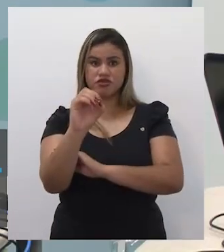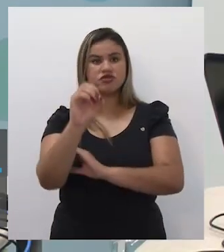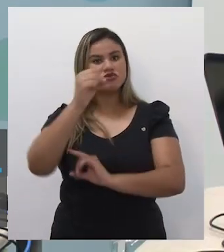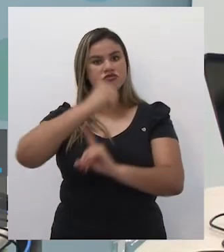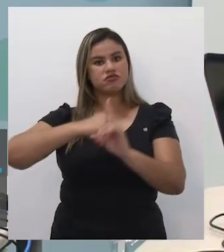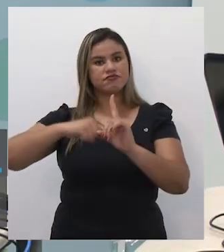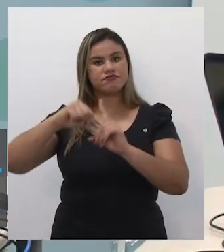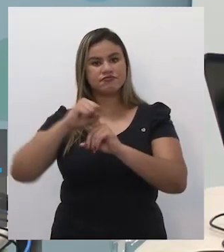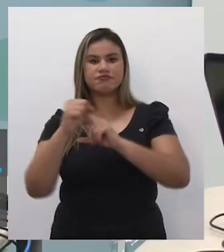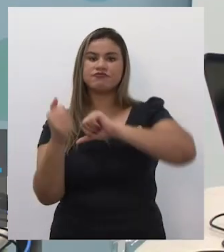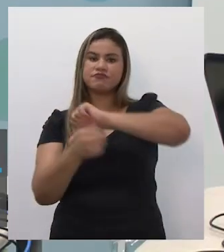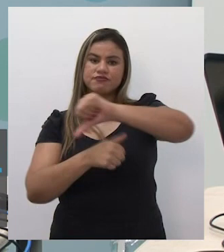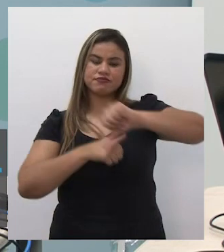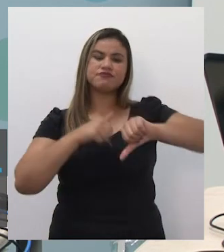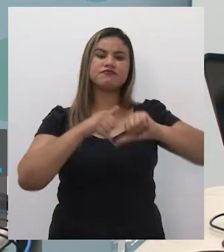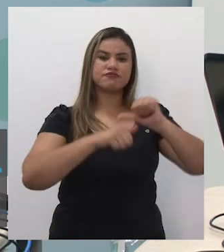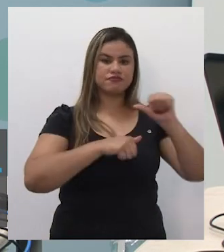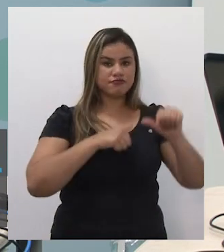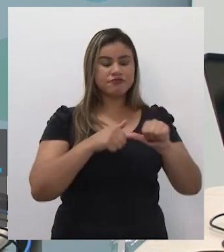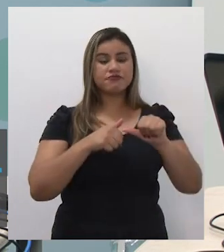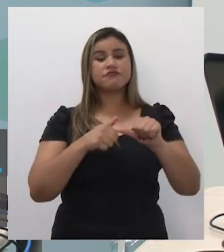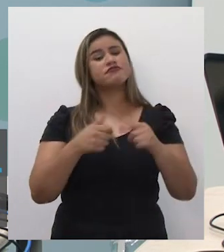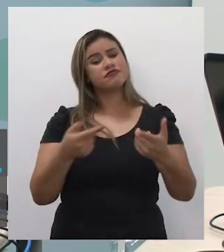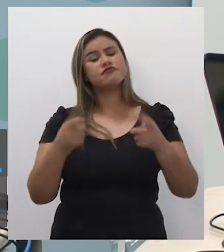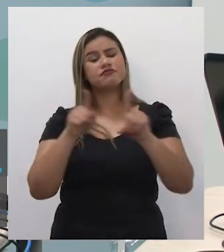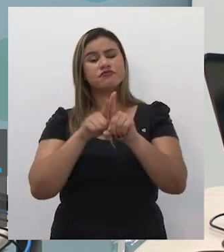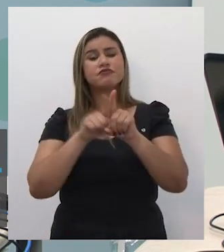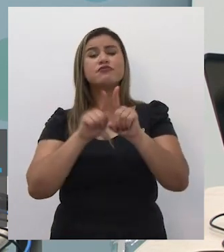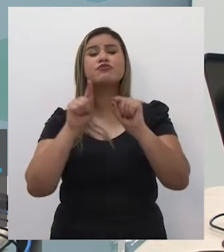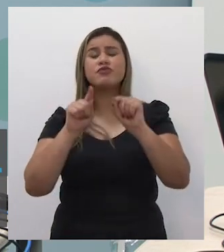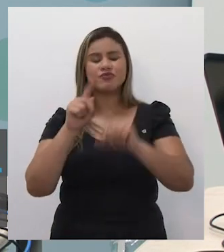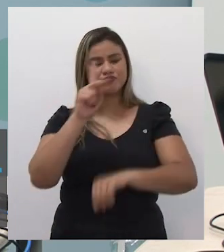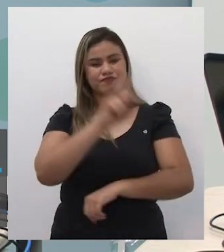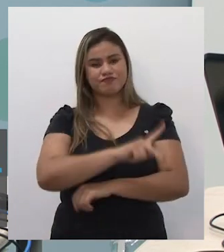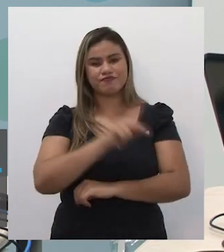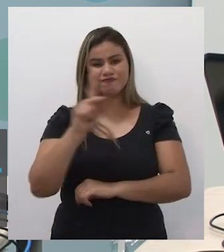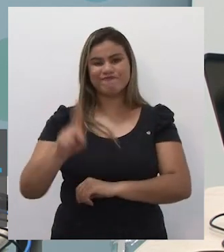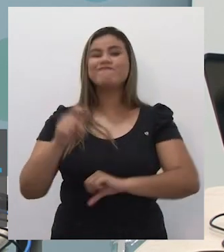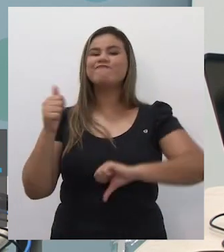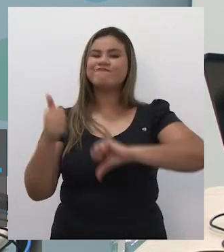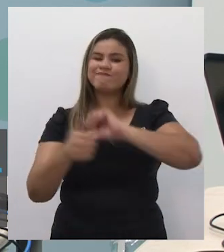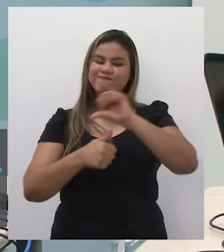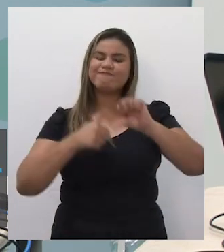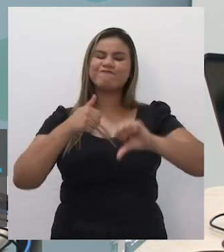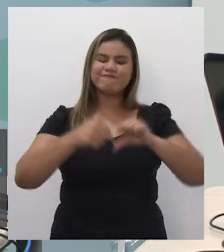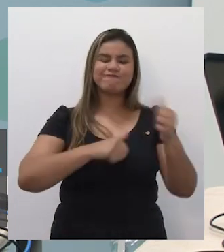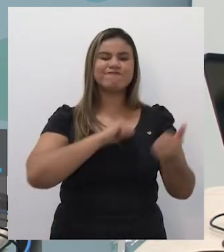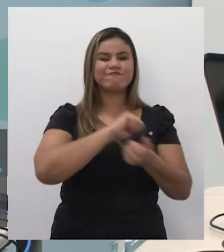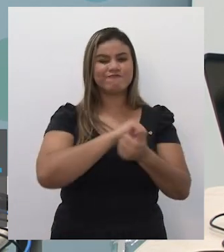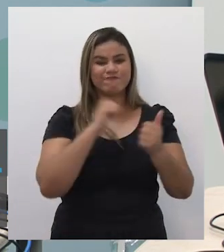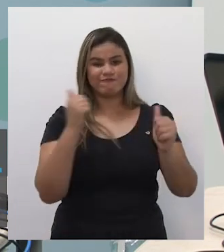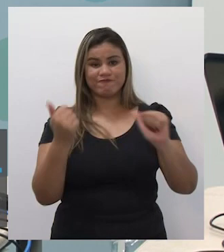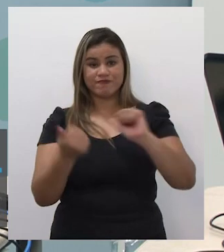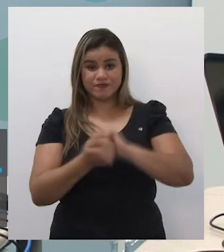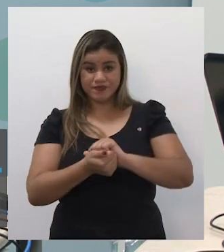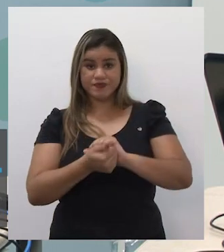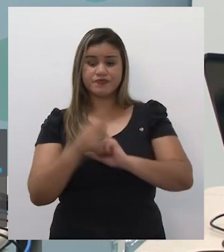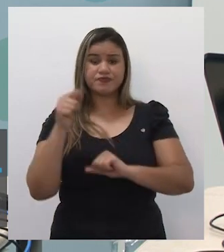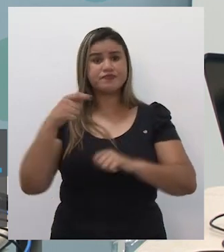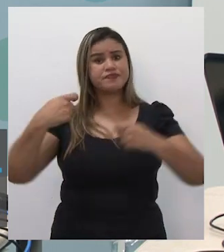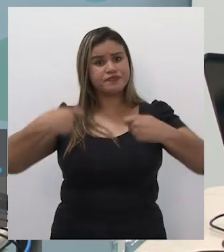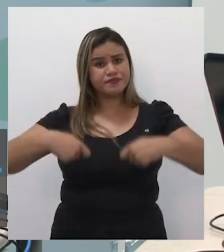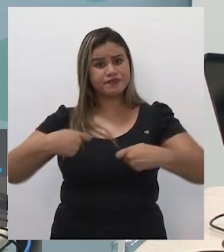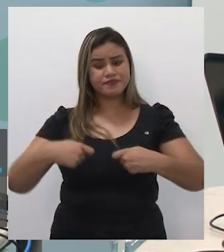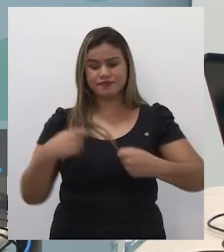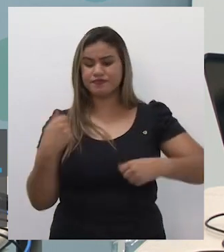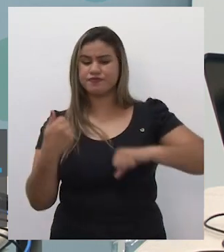como um todo, e até por isso o papel do professor também foi muito alterado em todo esse processo. O professor teve que se